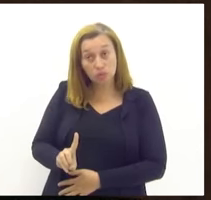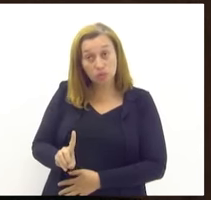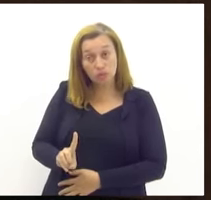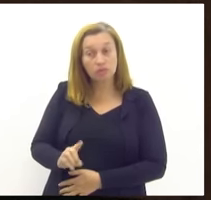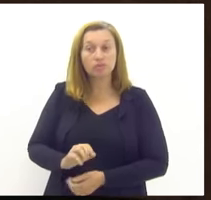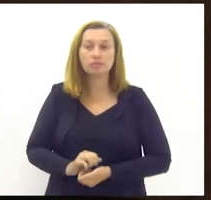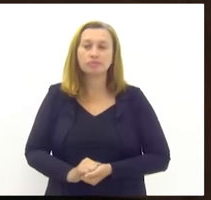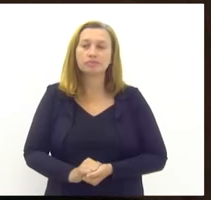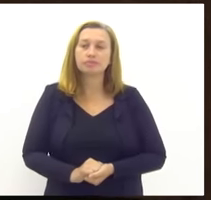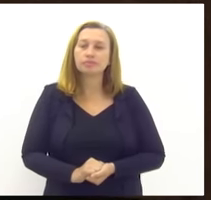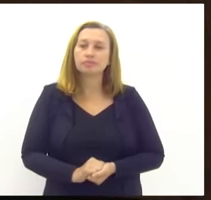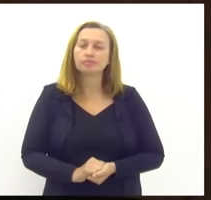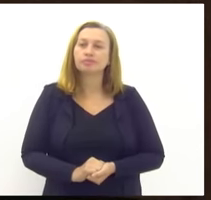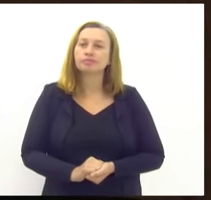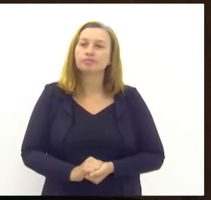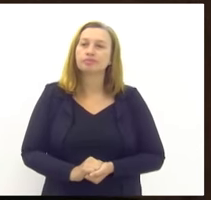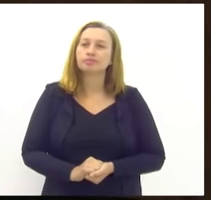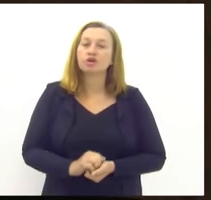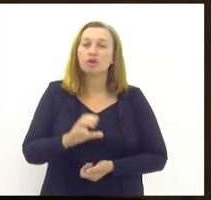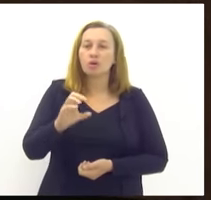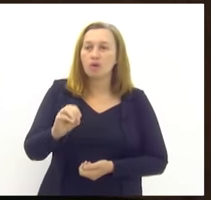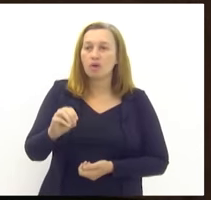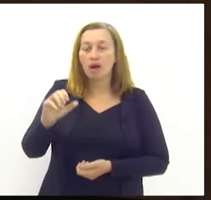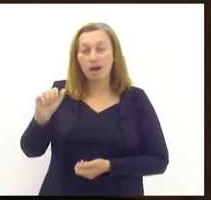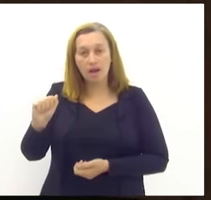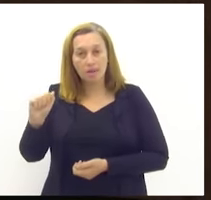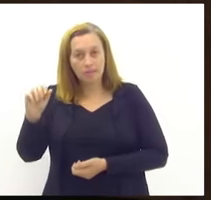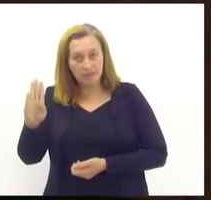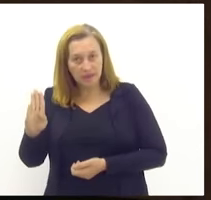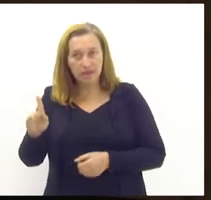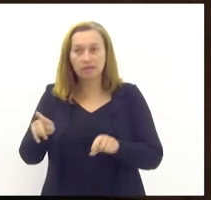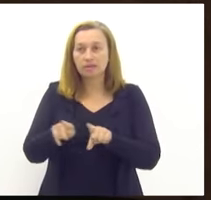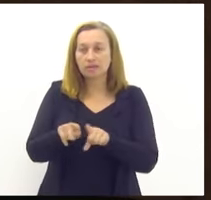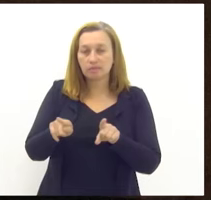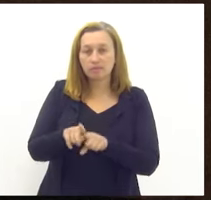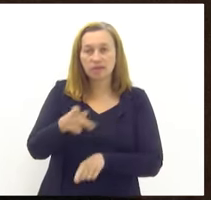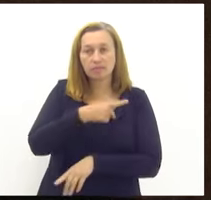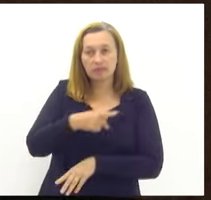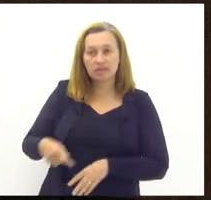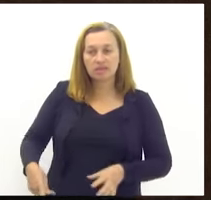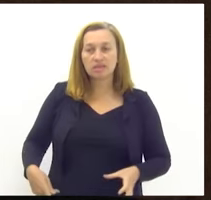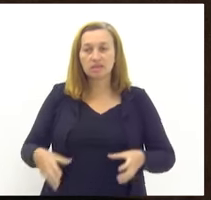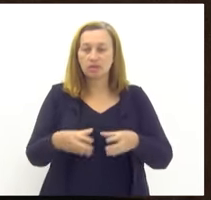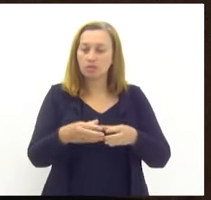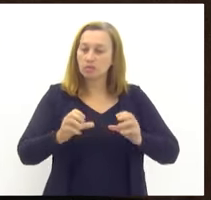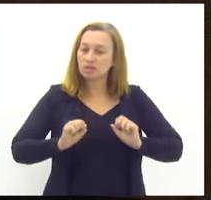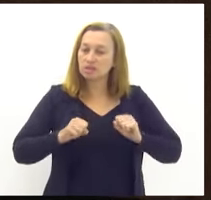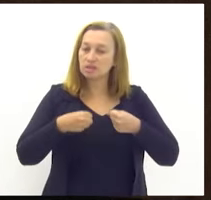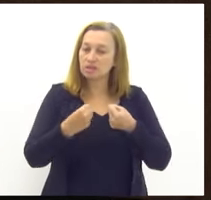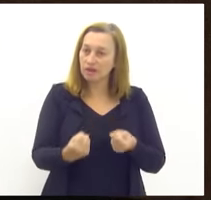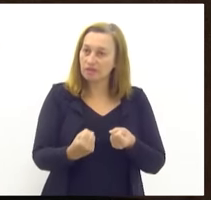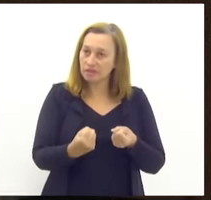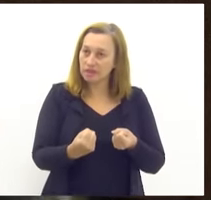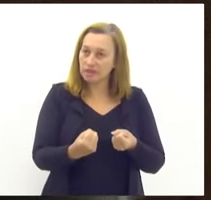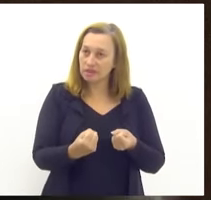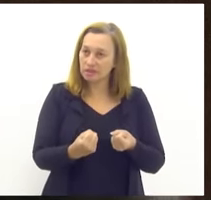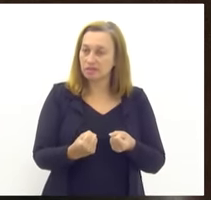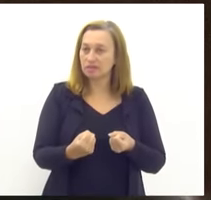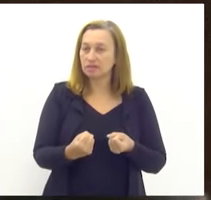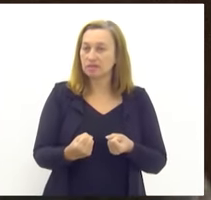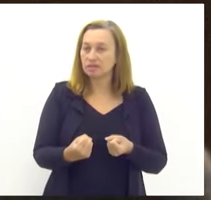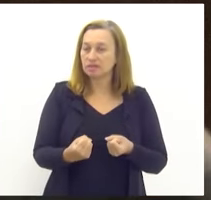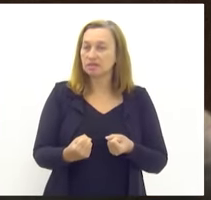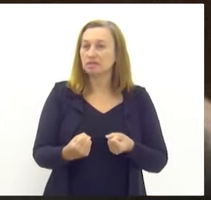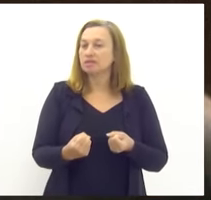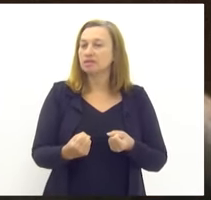eh tesoureiro da OAB e presidente da Comissão de defesa das prerrogativas da